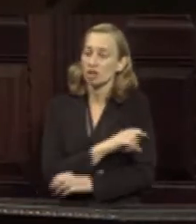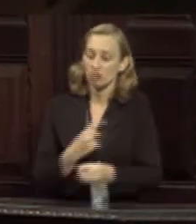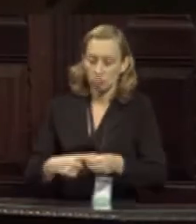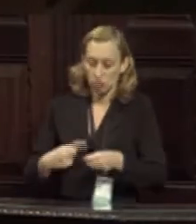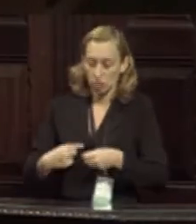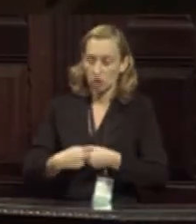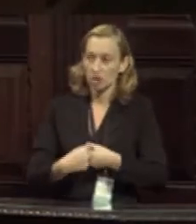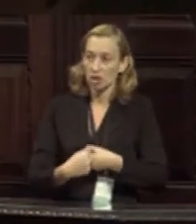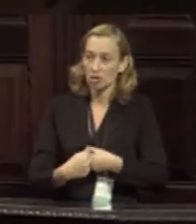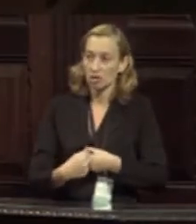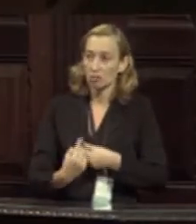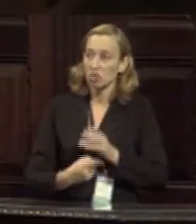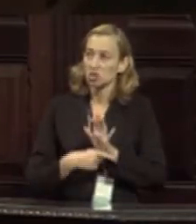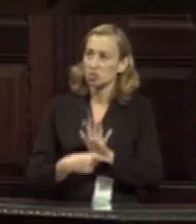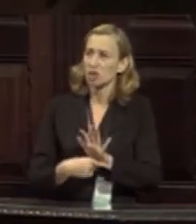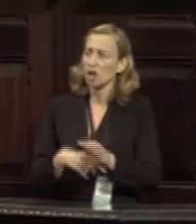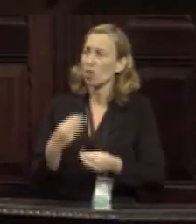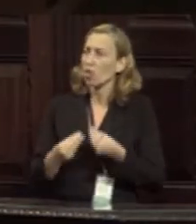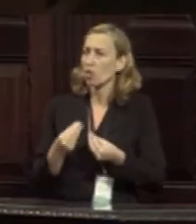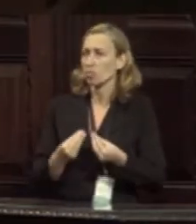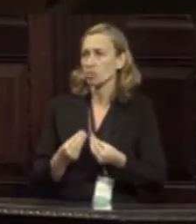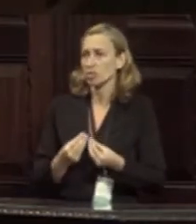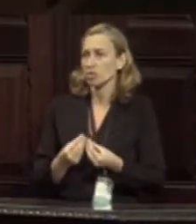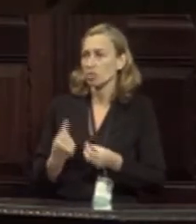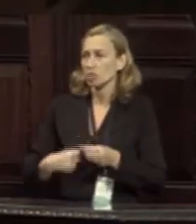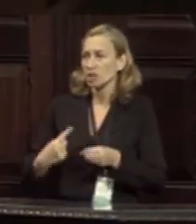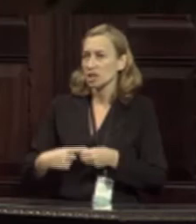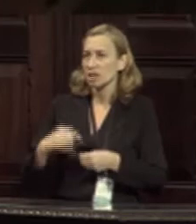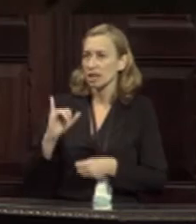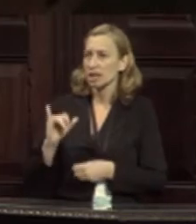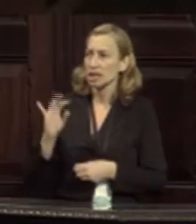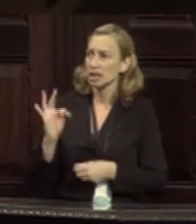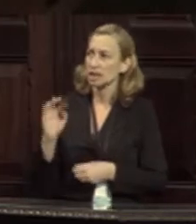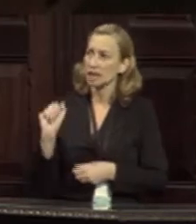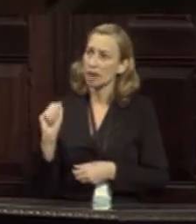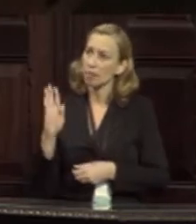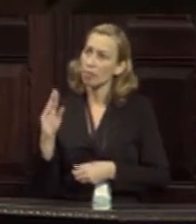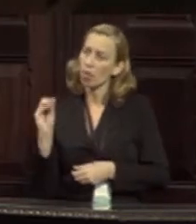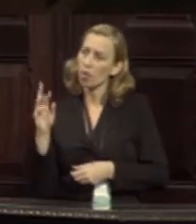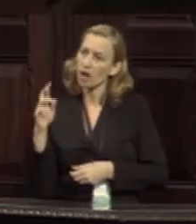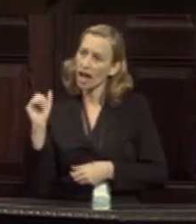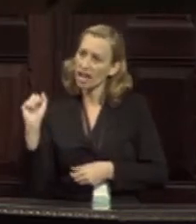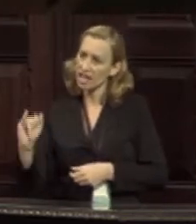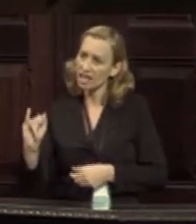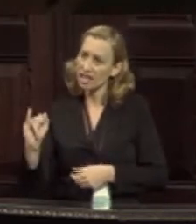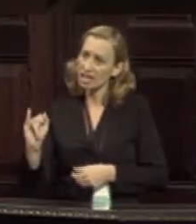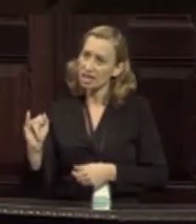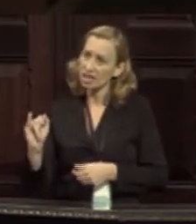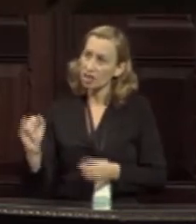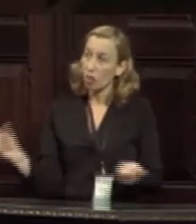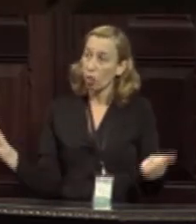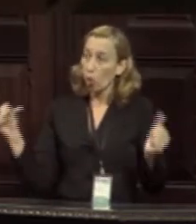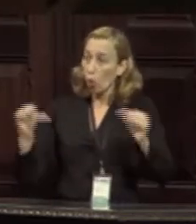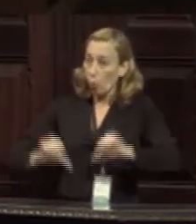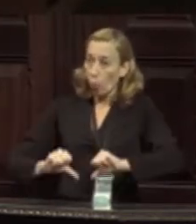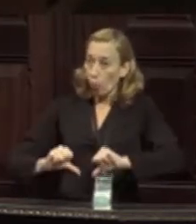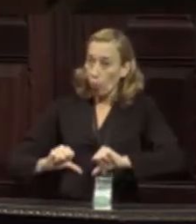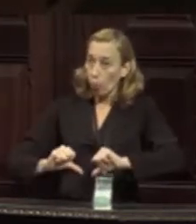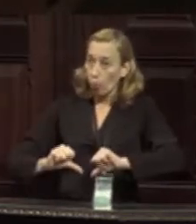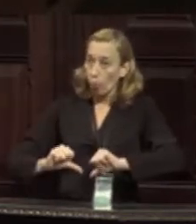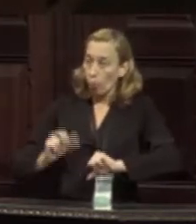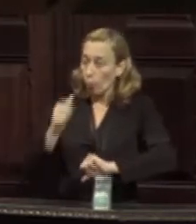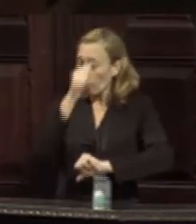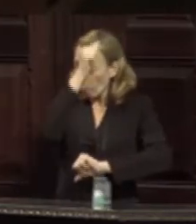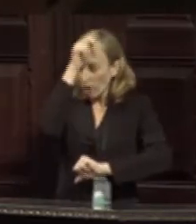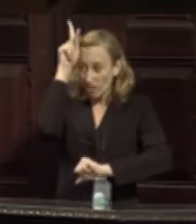municípios? Nenhum. O município de Itaboraí, estive lá uma semana atrás, está falido. O prefeito não tem nem mais receita